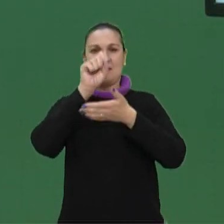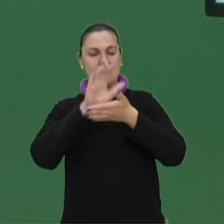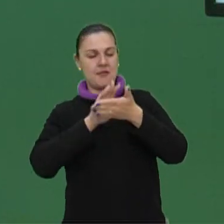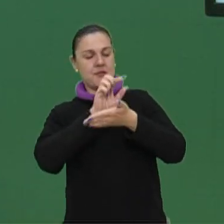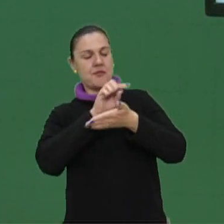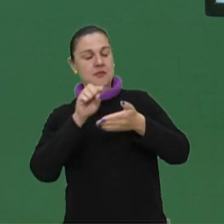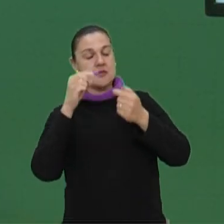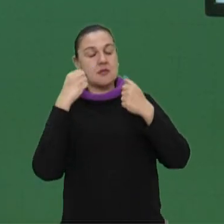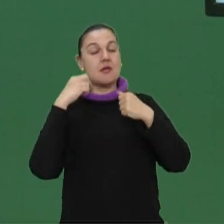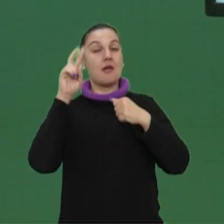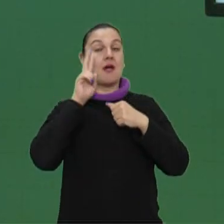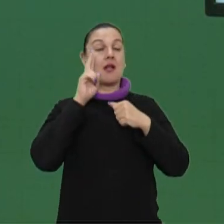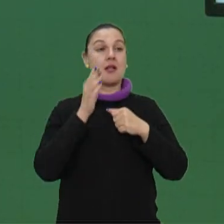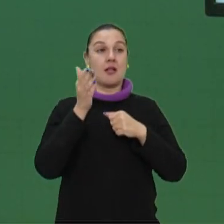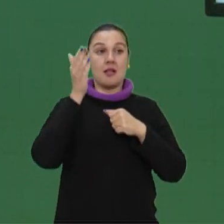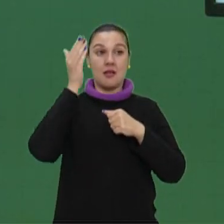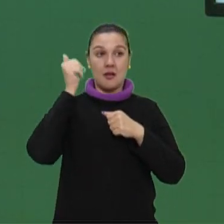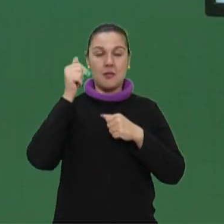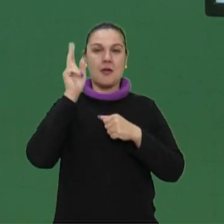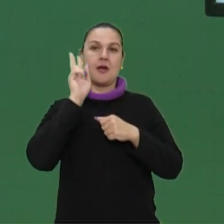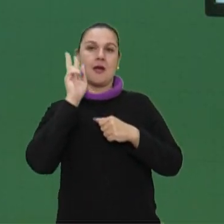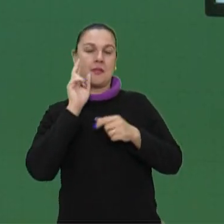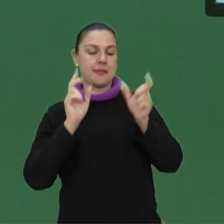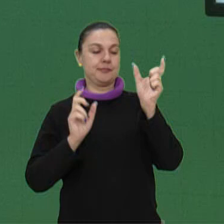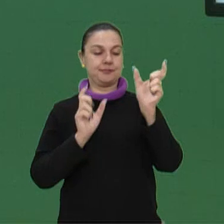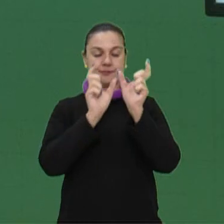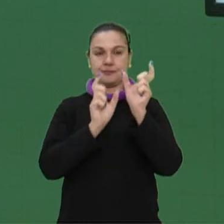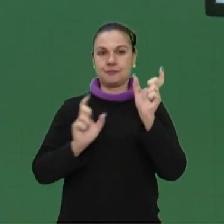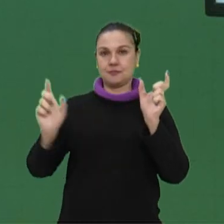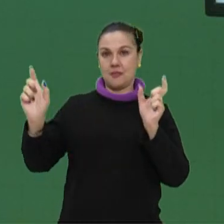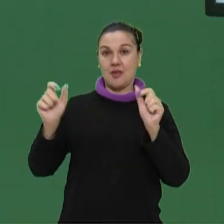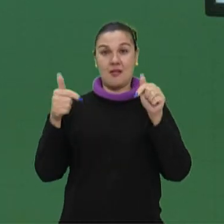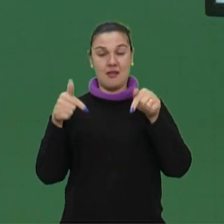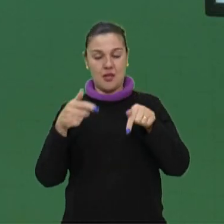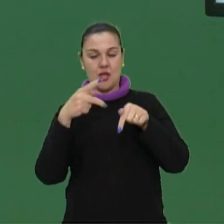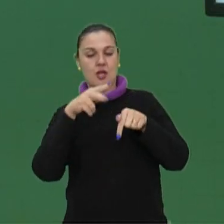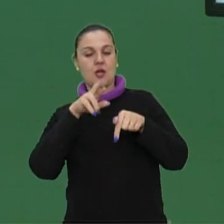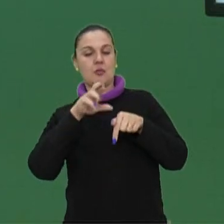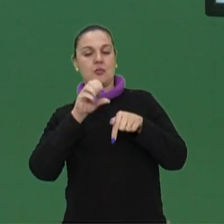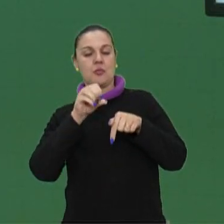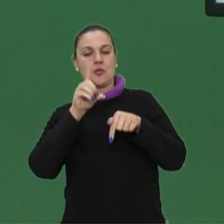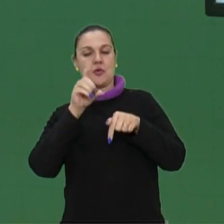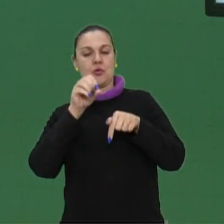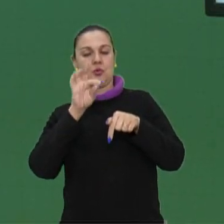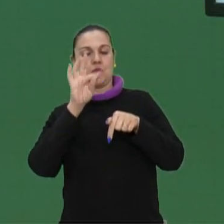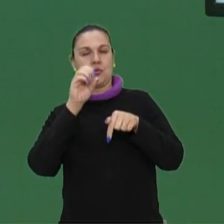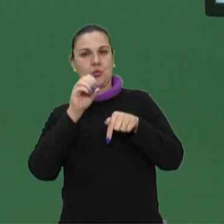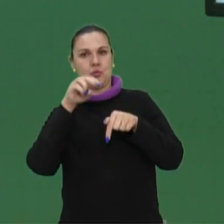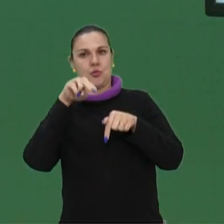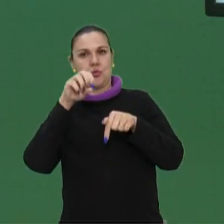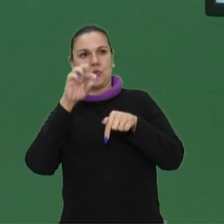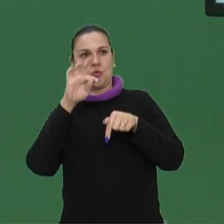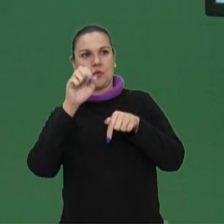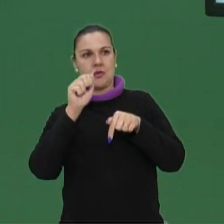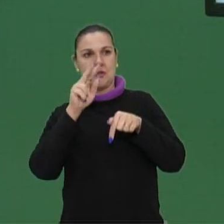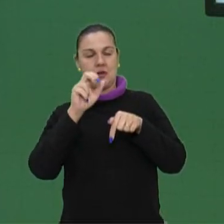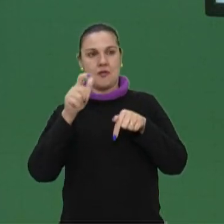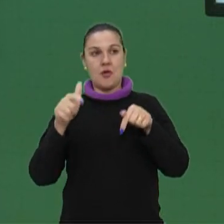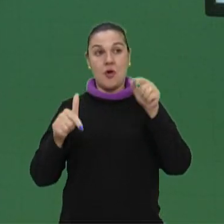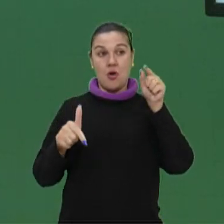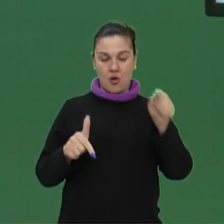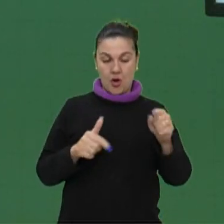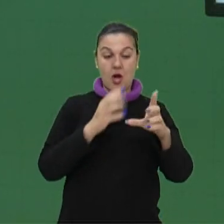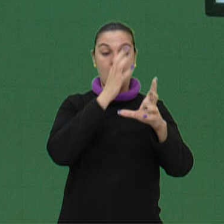importante que você lembre aí do produto notável, ok? Nesse caso aqui, eu tenho o produto da soma